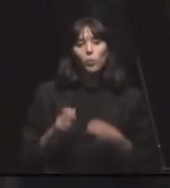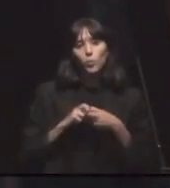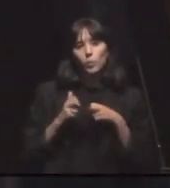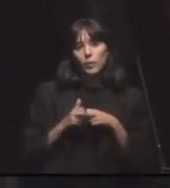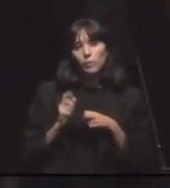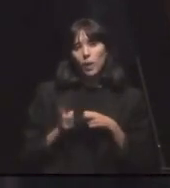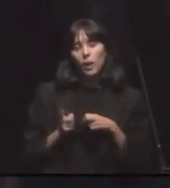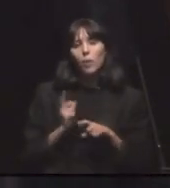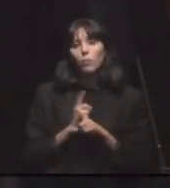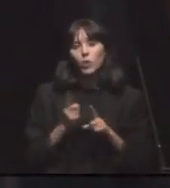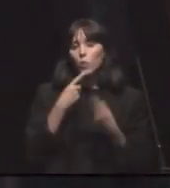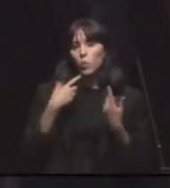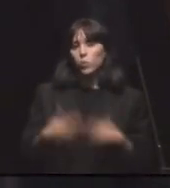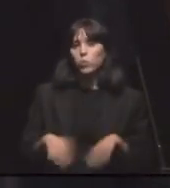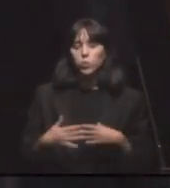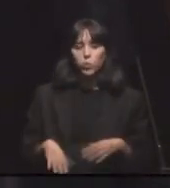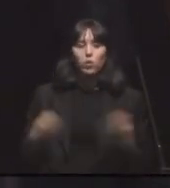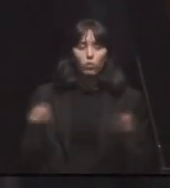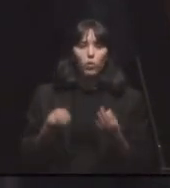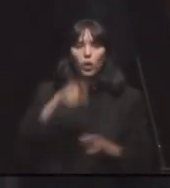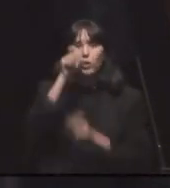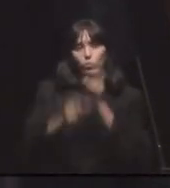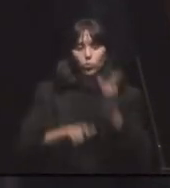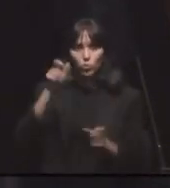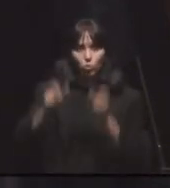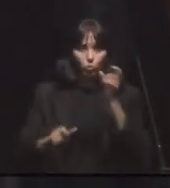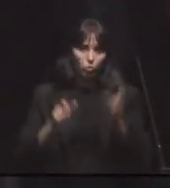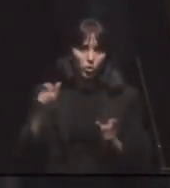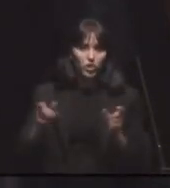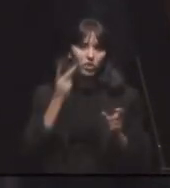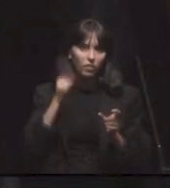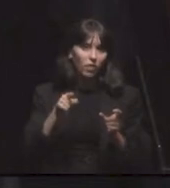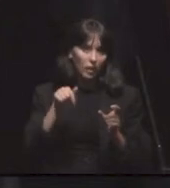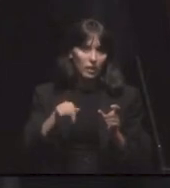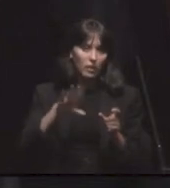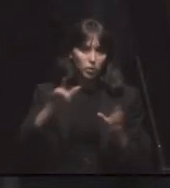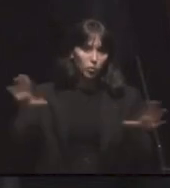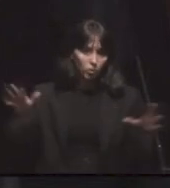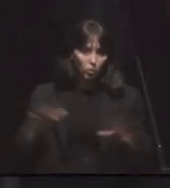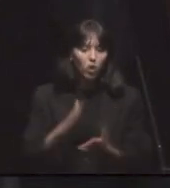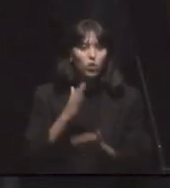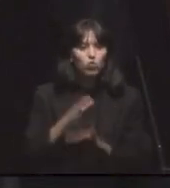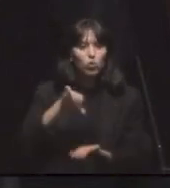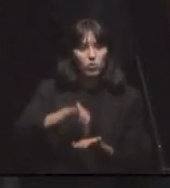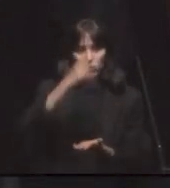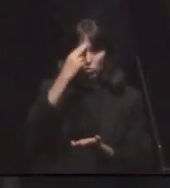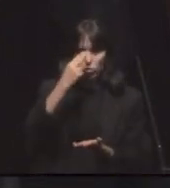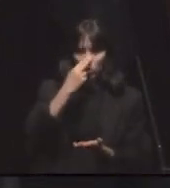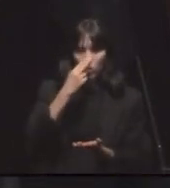problema caracteriza-se por uma brutal perda de população de Lisboa. Só nas freguesias do Centro